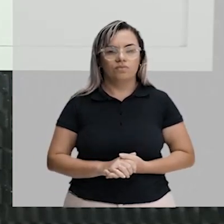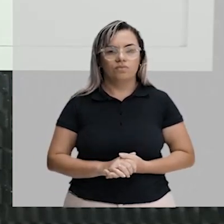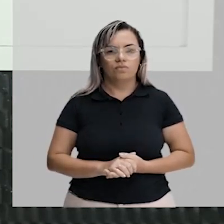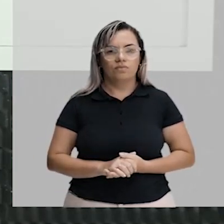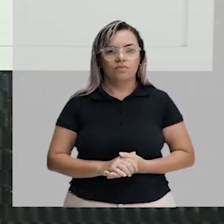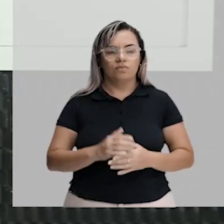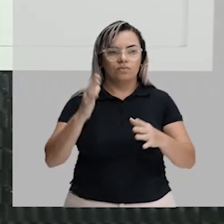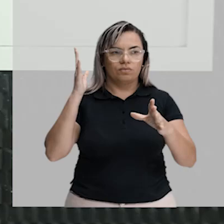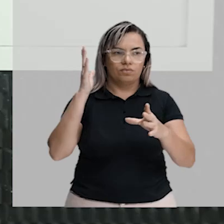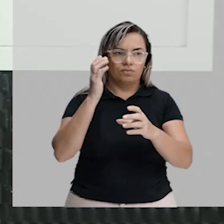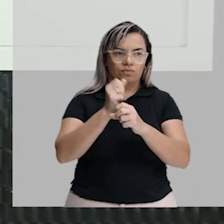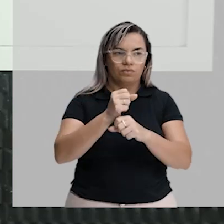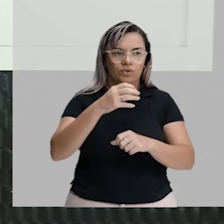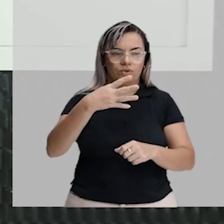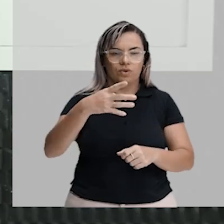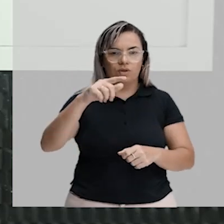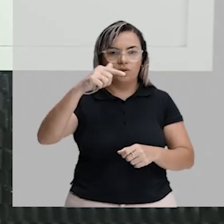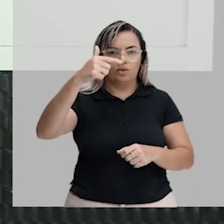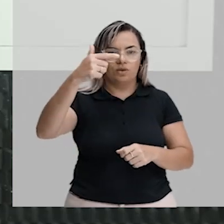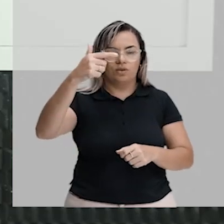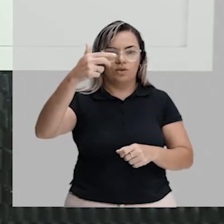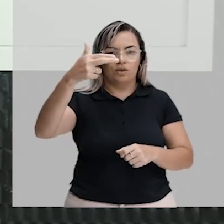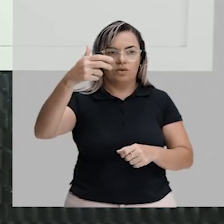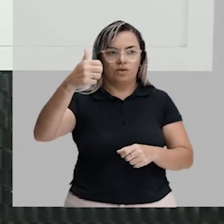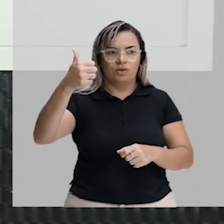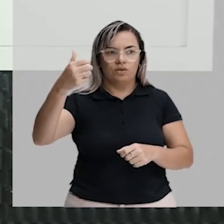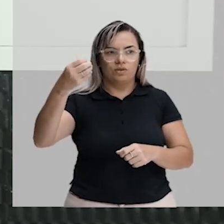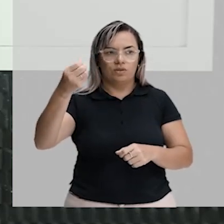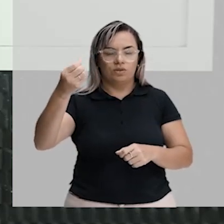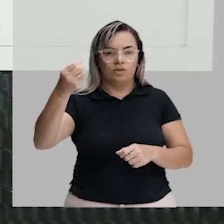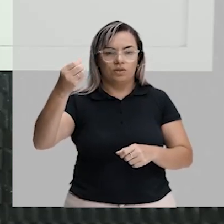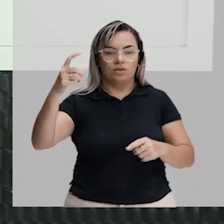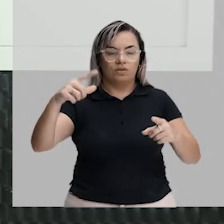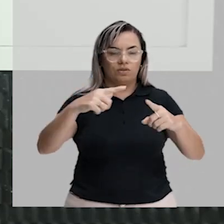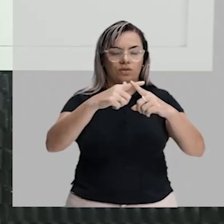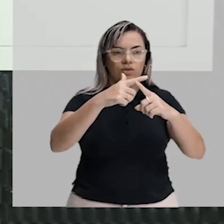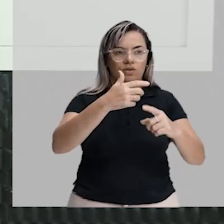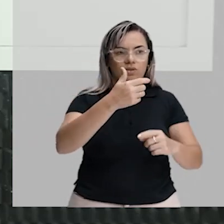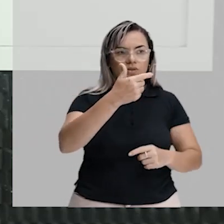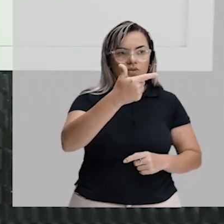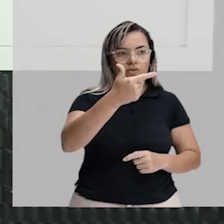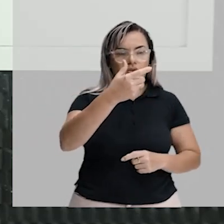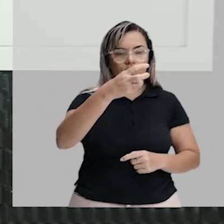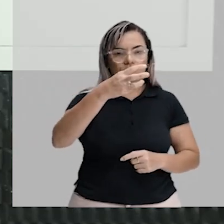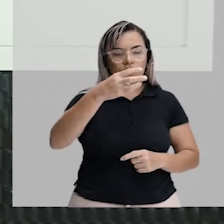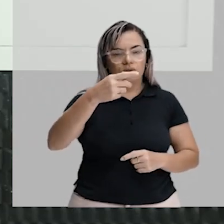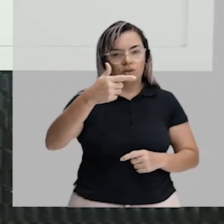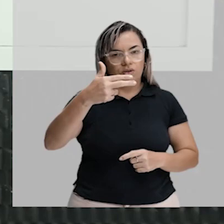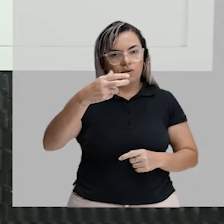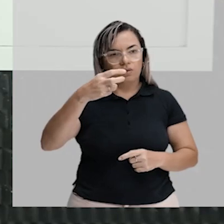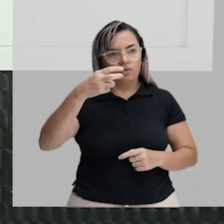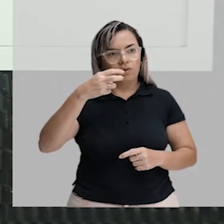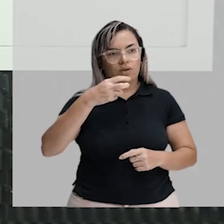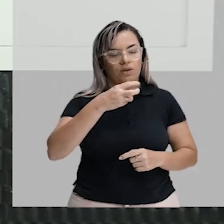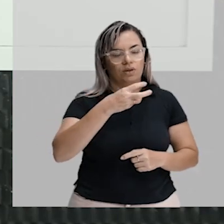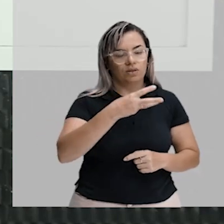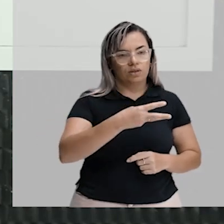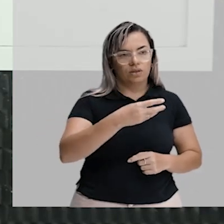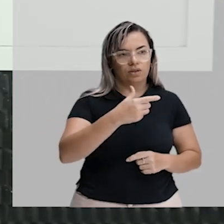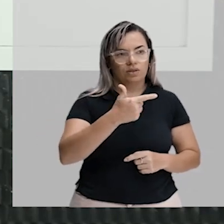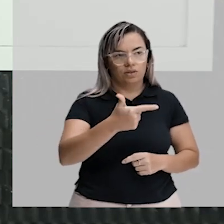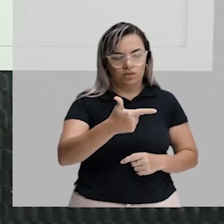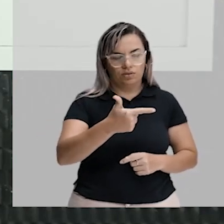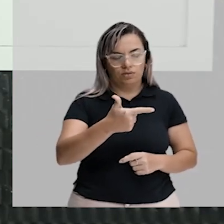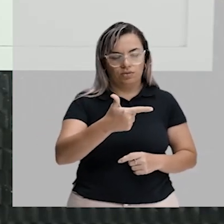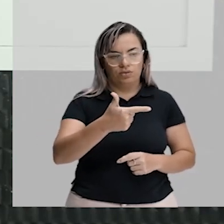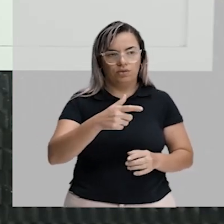dá 16, vezes 2 dá 32. Menos 12,